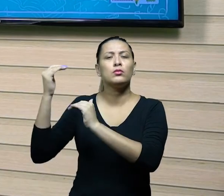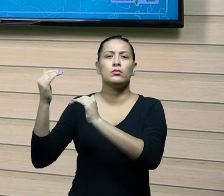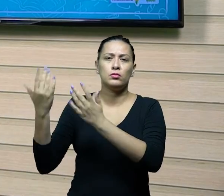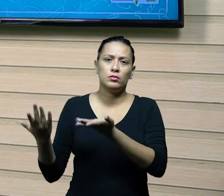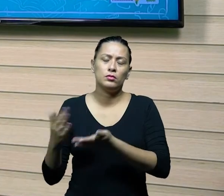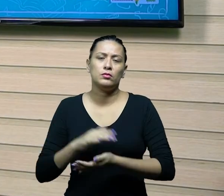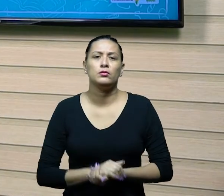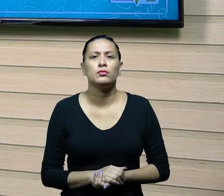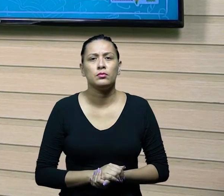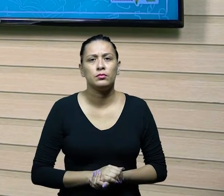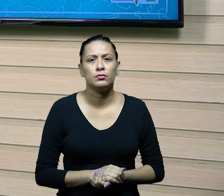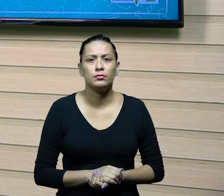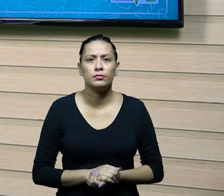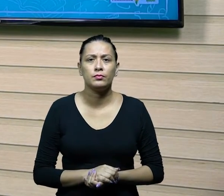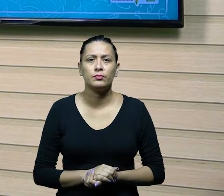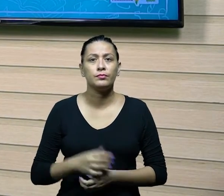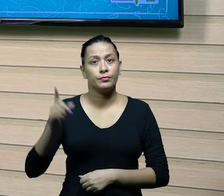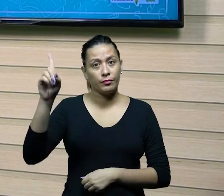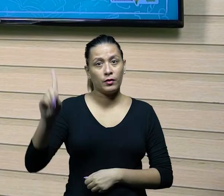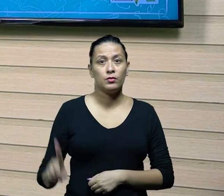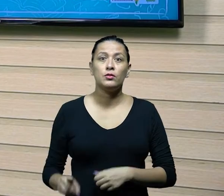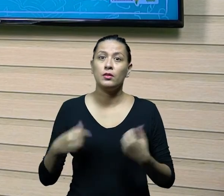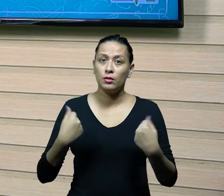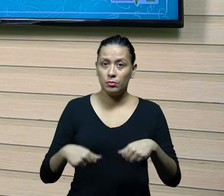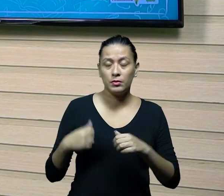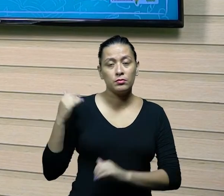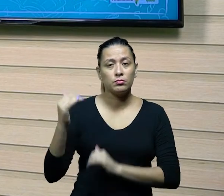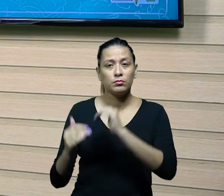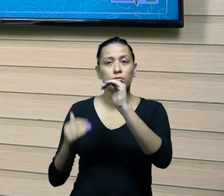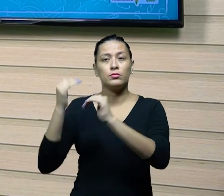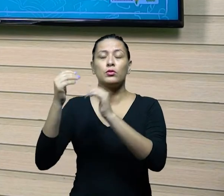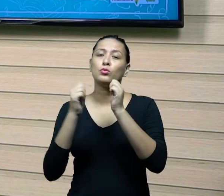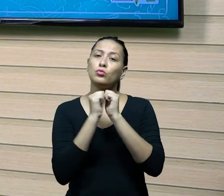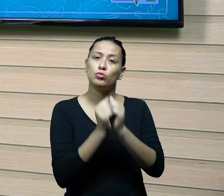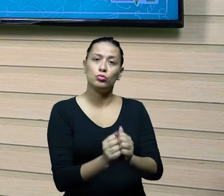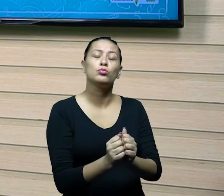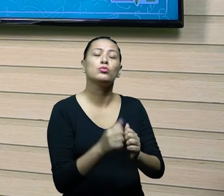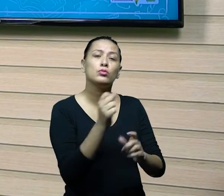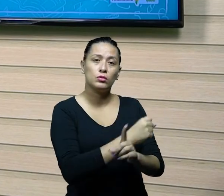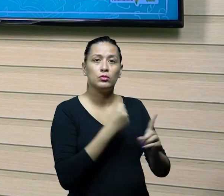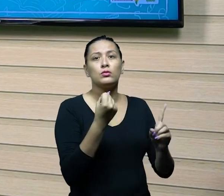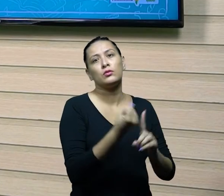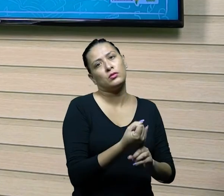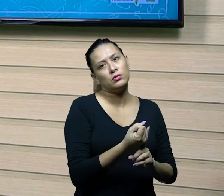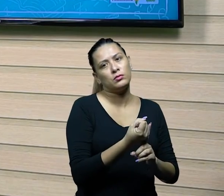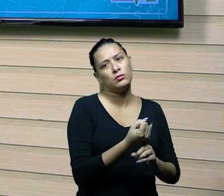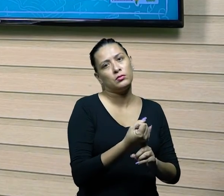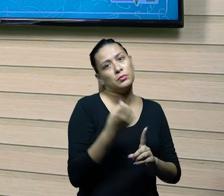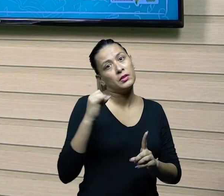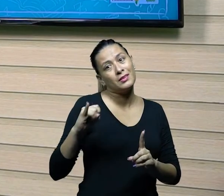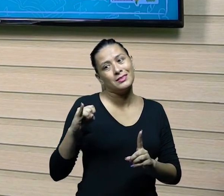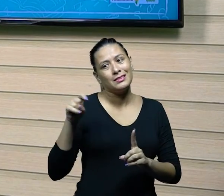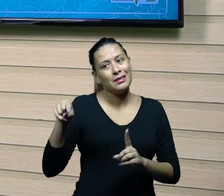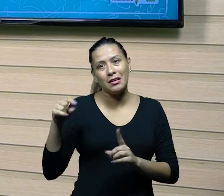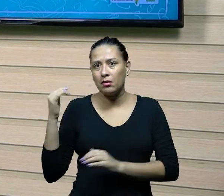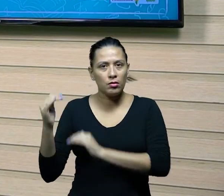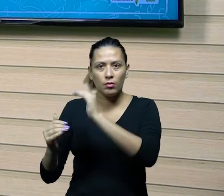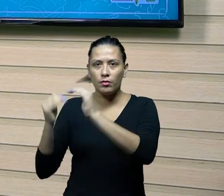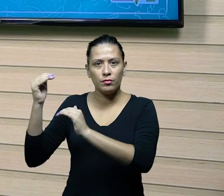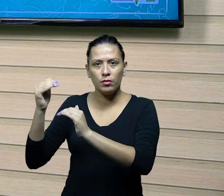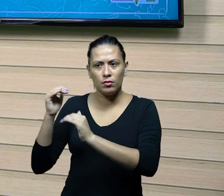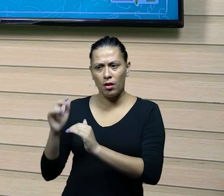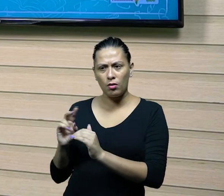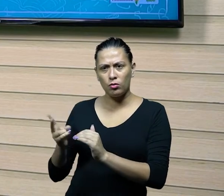casos Ah é Então o direito ele tem que evoluir junto com a sociedade porque se ele deixa de